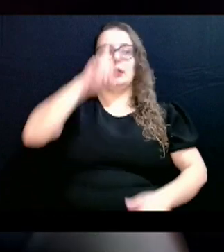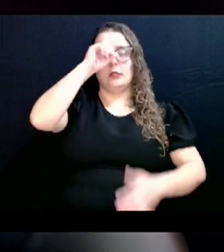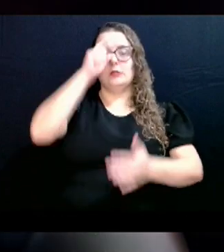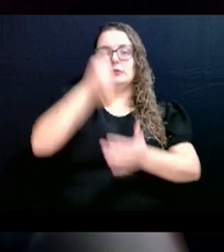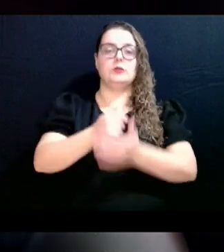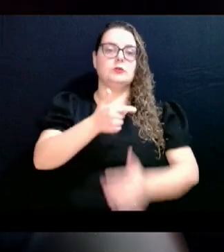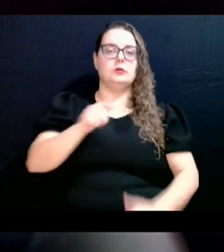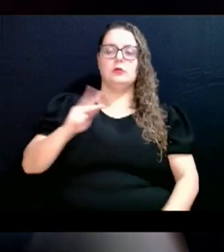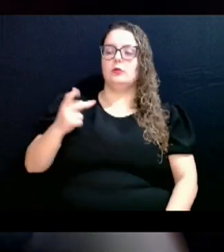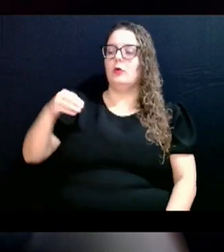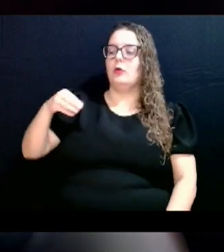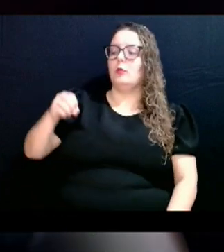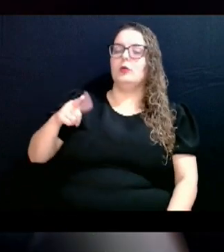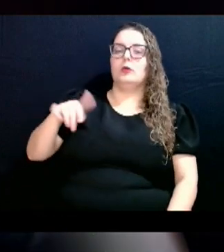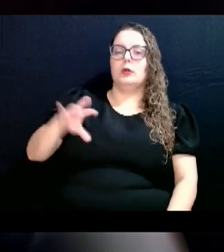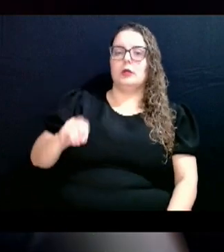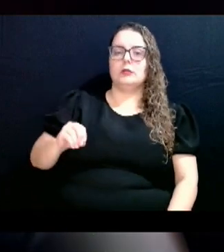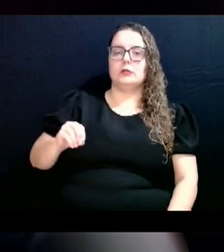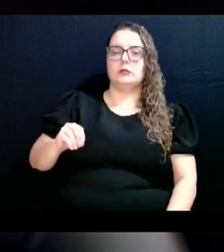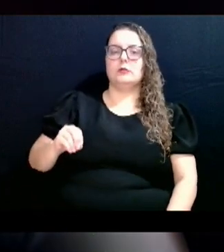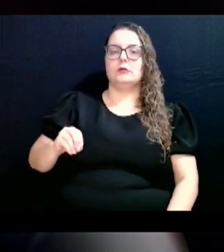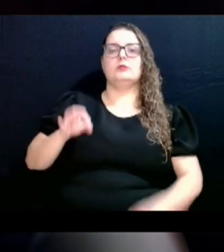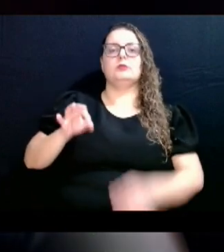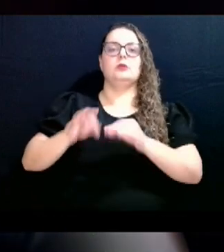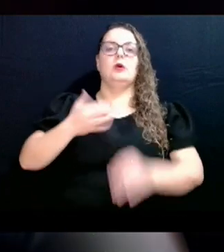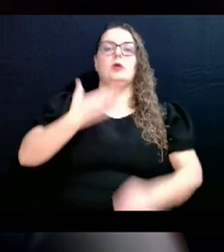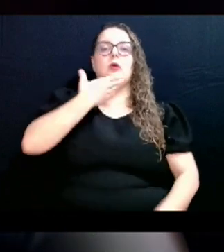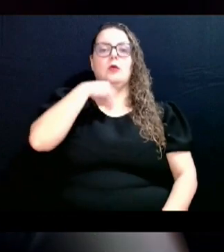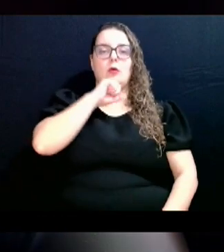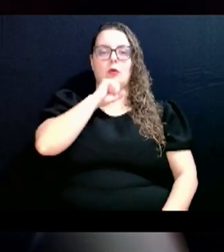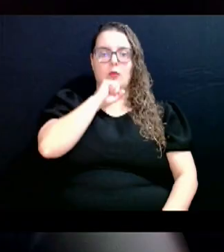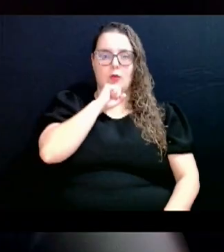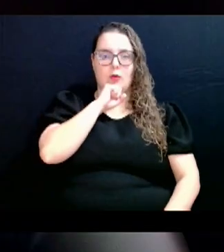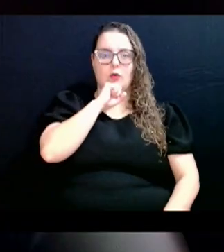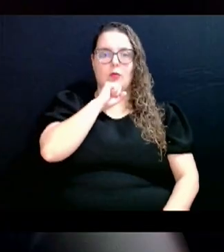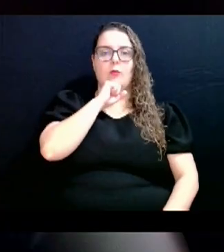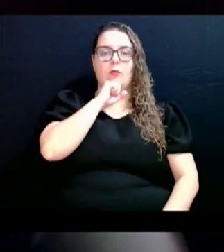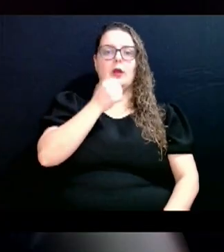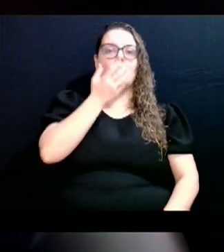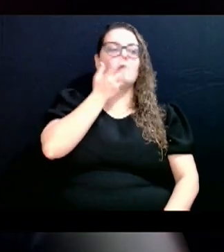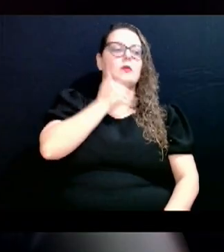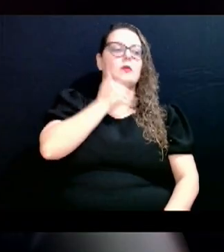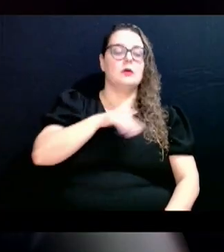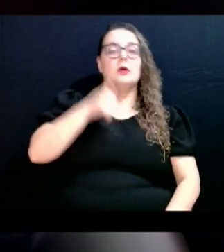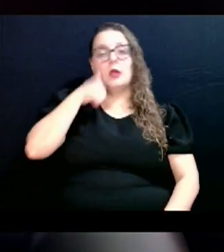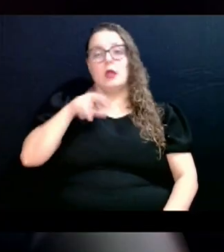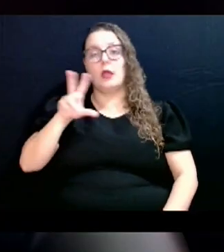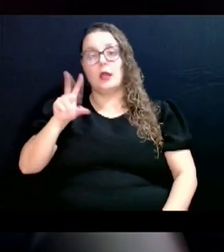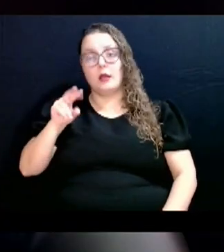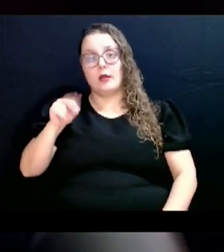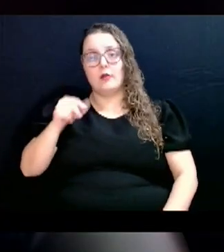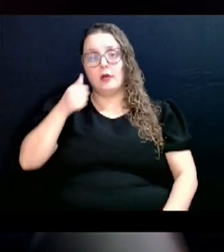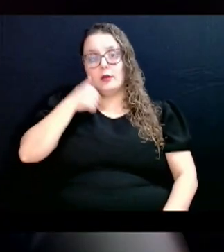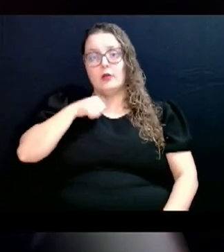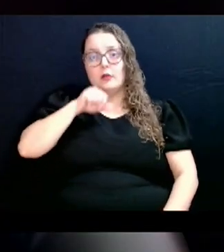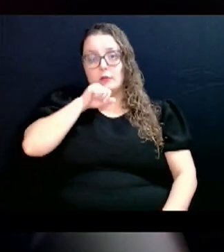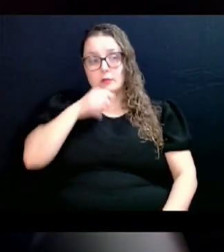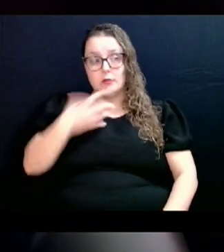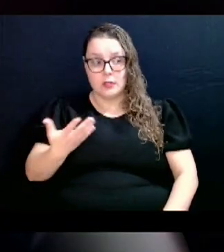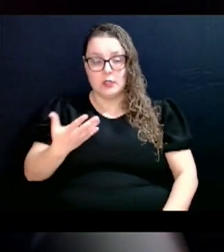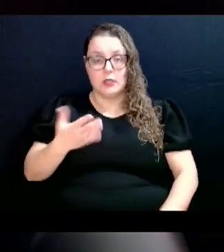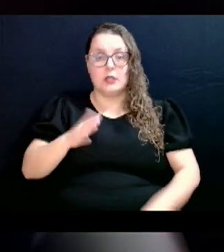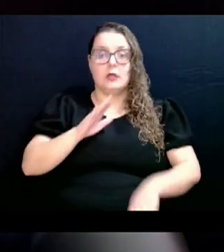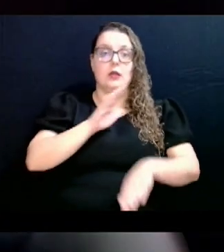o pai ficaria com as crianças e a avó materna ajudaria. Isso ficou bem por um tempo, pouco tempo,